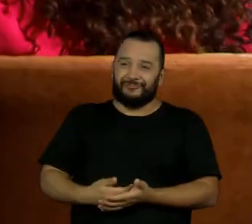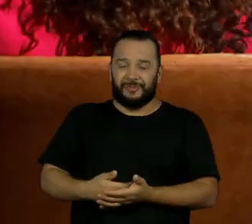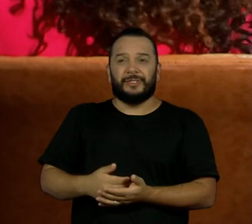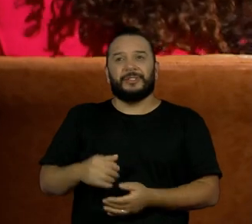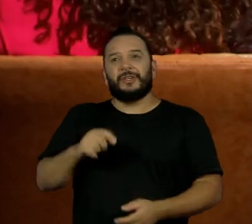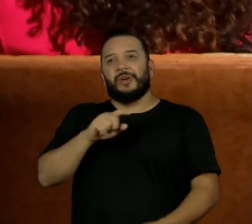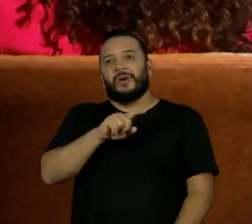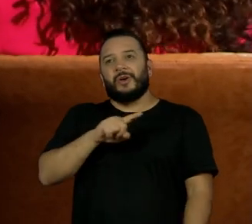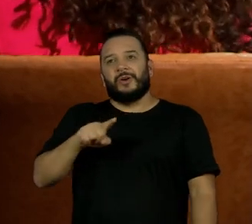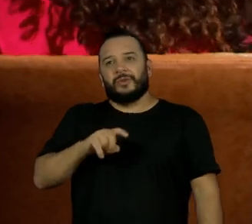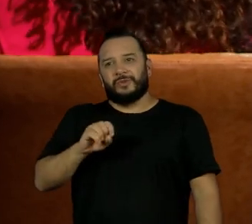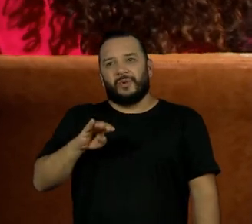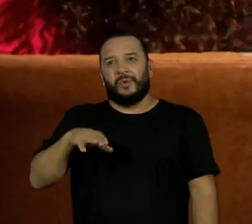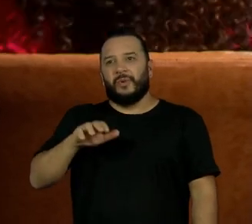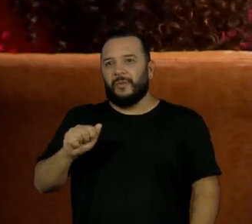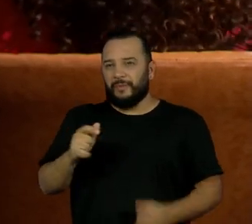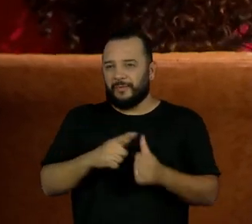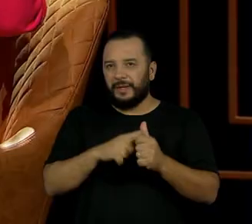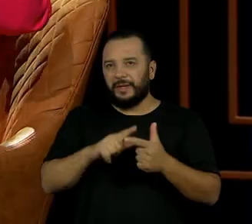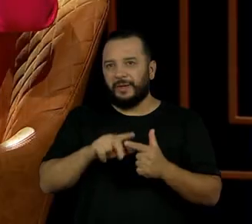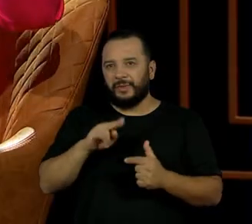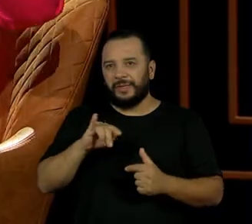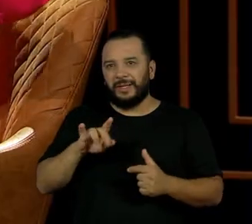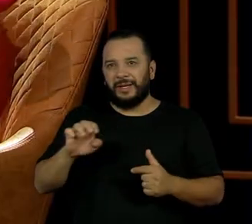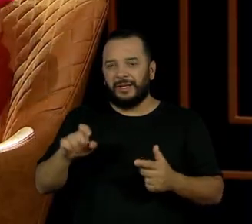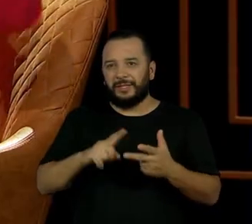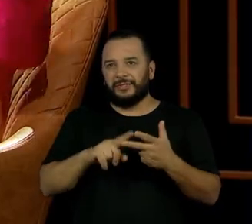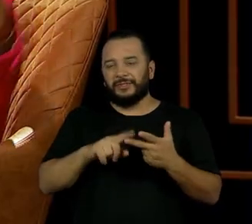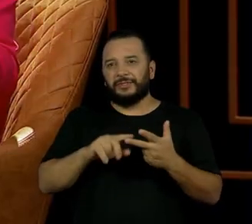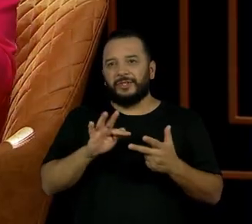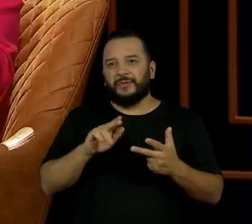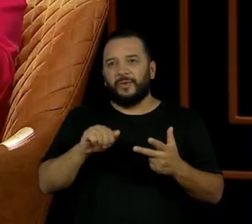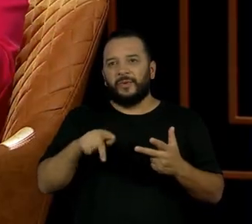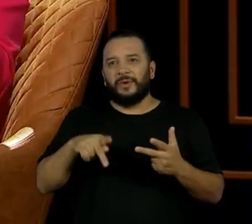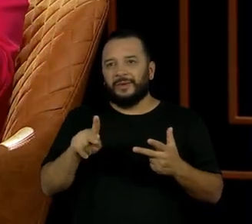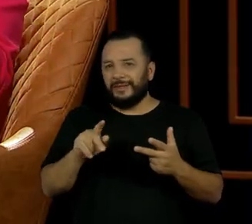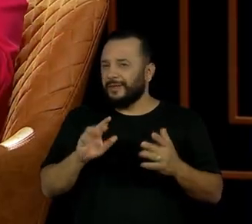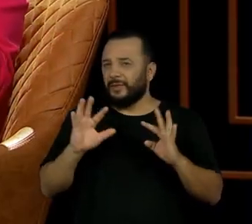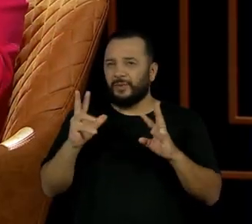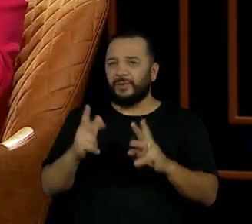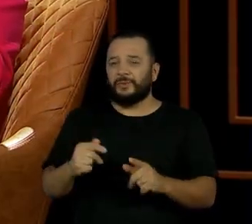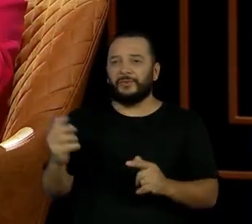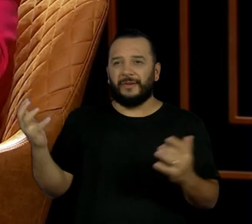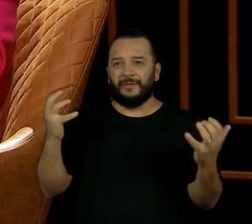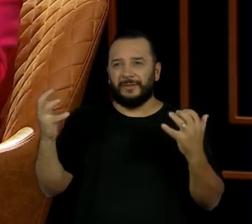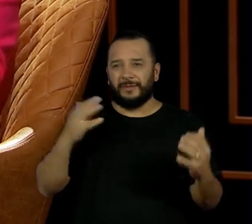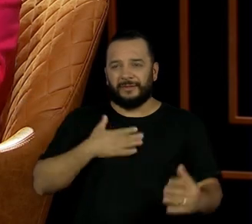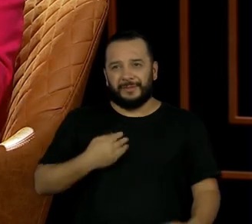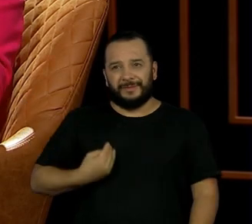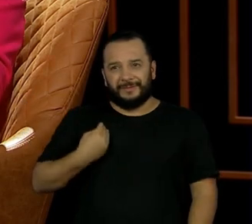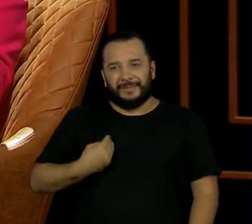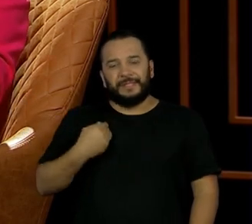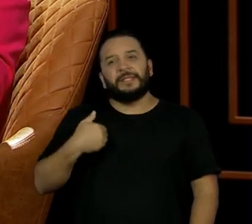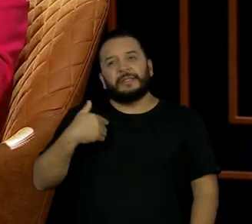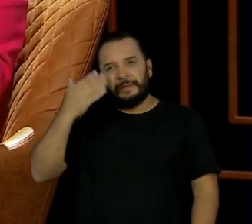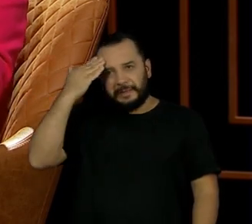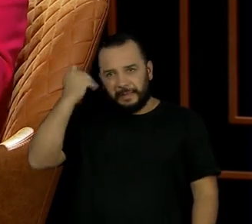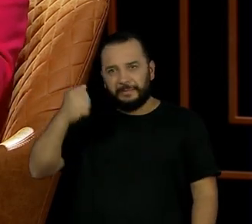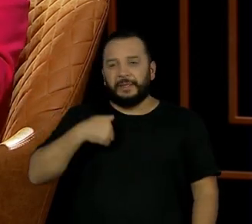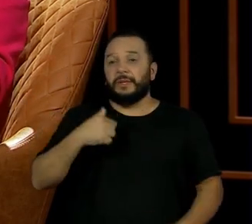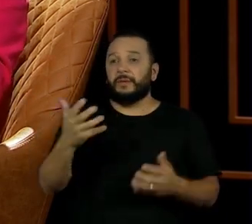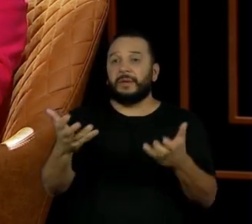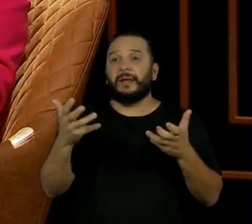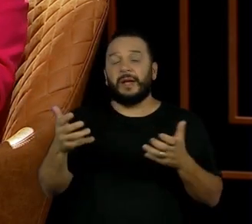zomba comunidades com fã como legusta com todo mundo que cruzou meu caminho e aí eu exatamente o que eu queria